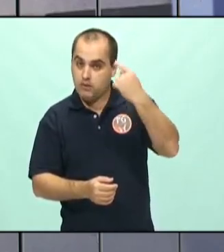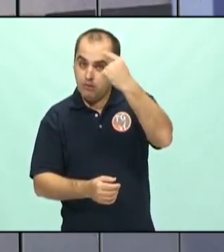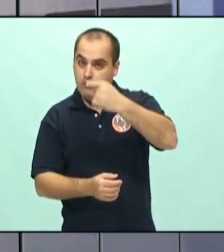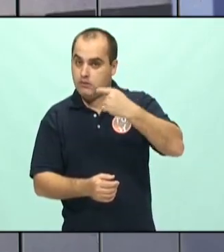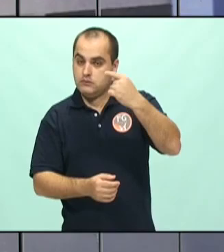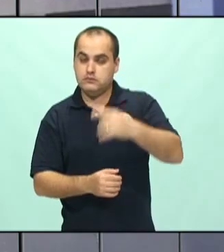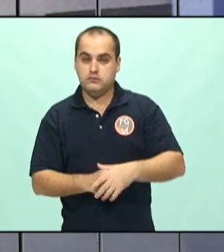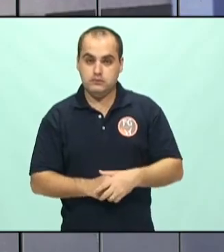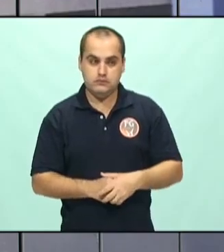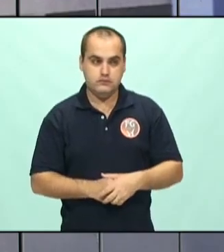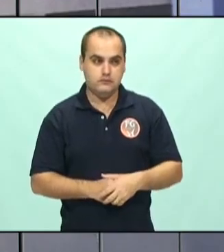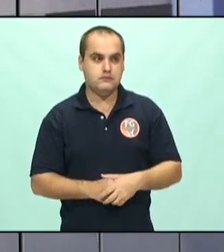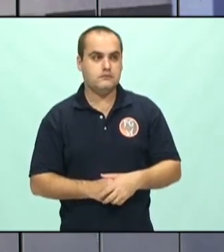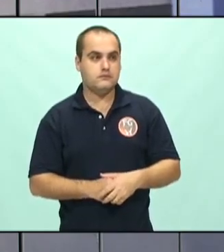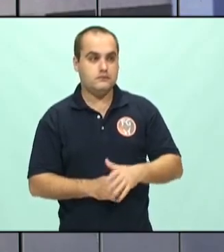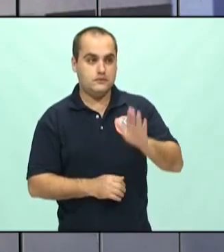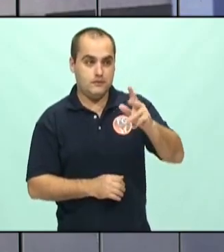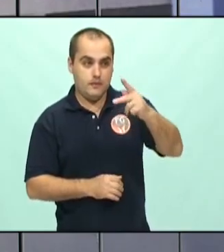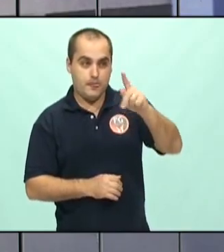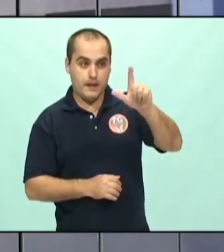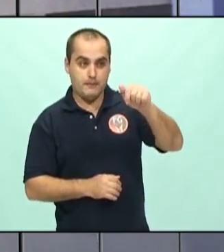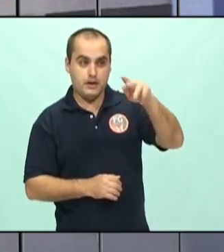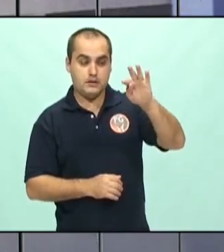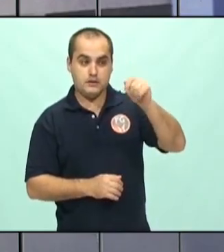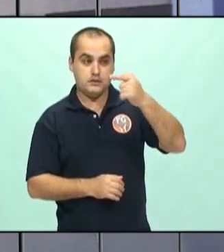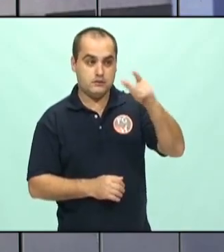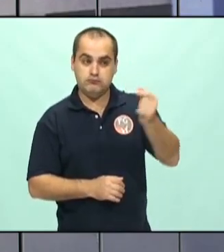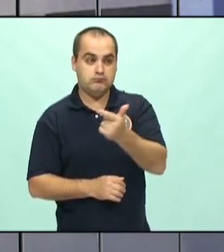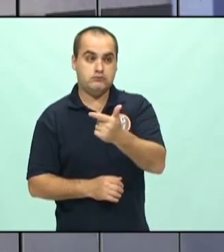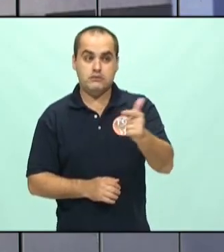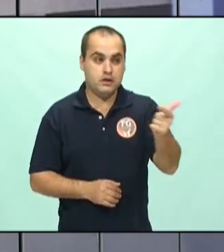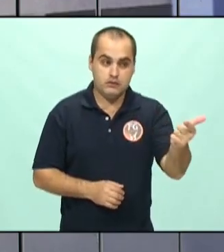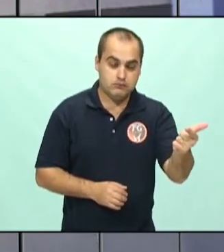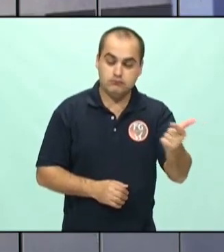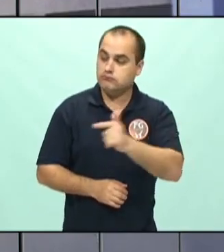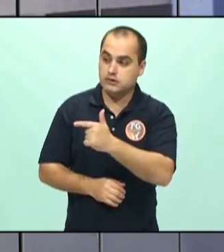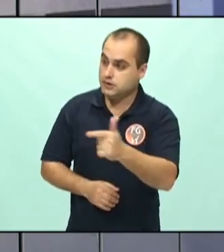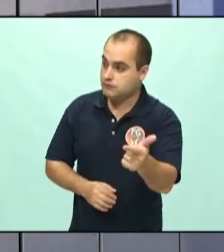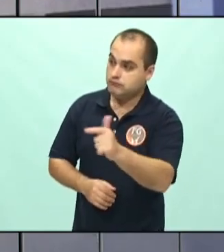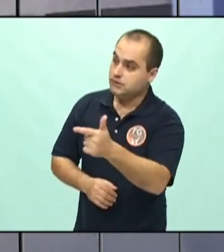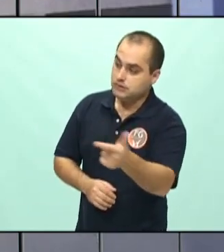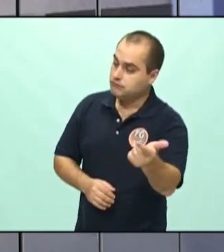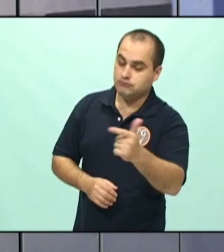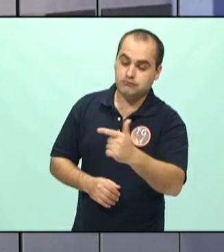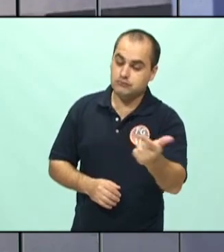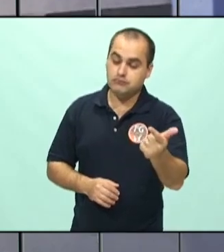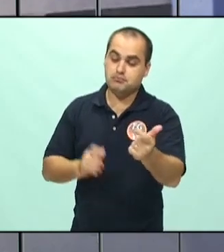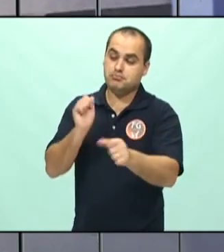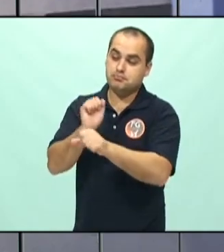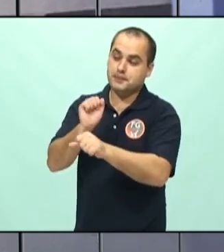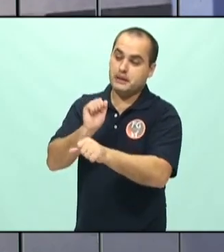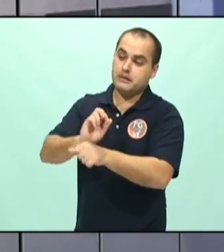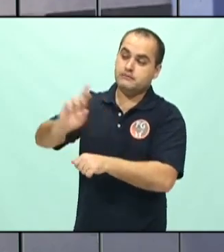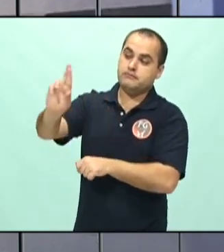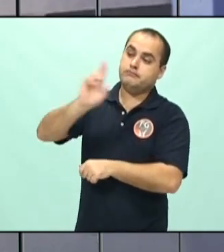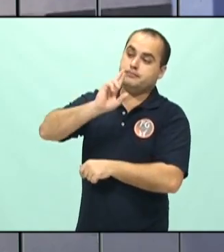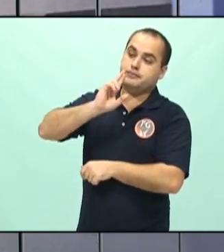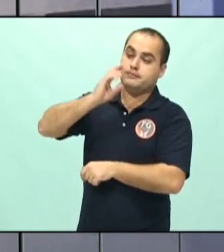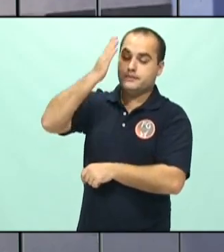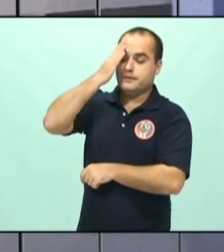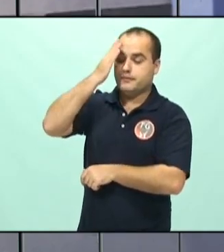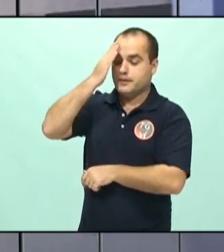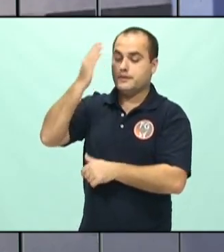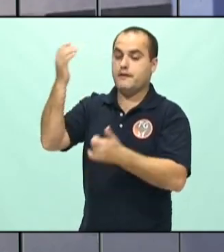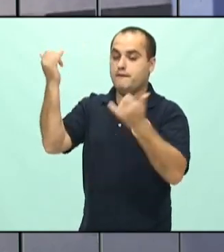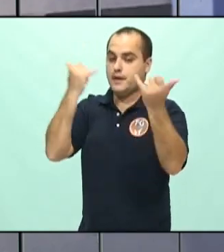funciona foram foi bem debatido esse requerimento e eu estou esperando a resposta sim e depois eu trago mais informação